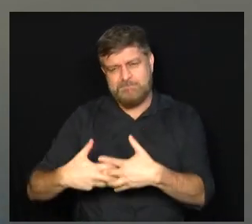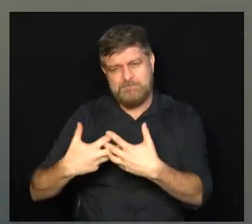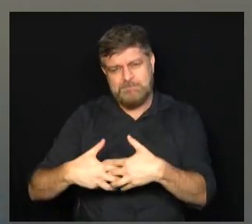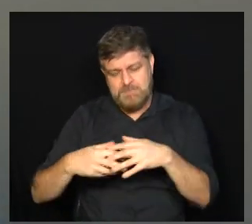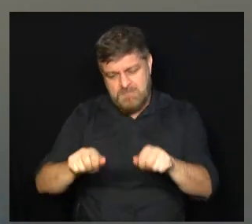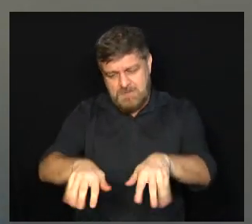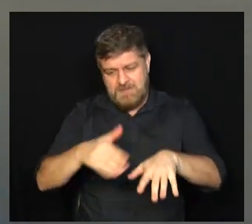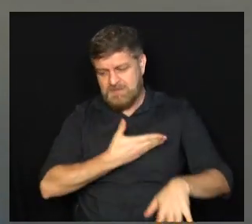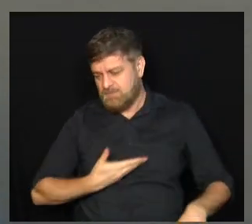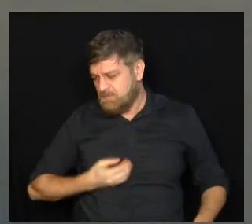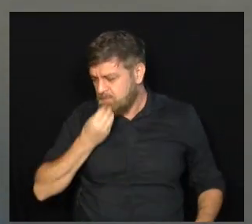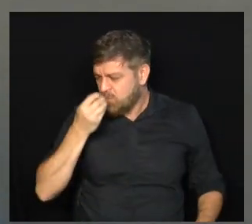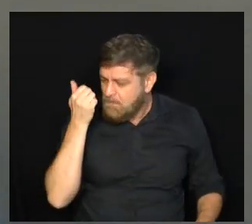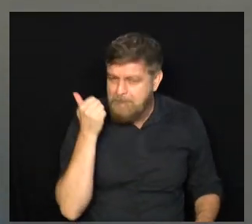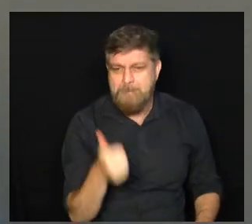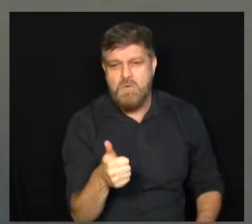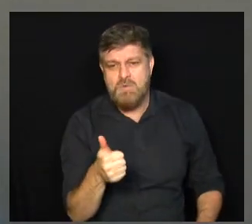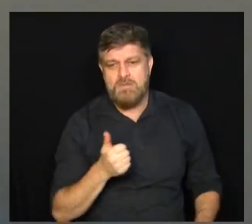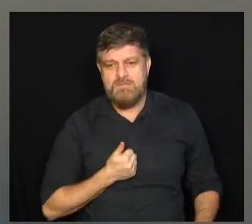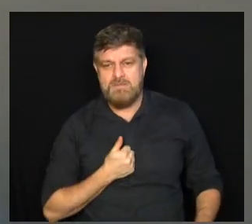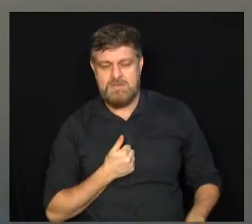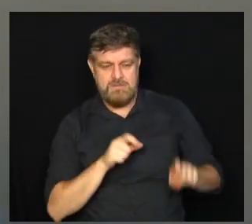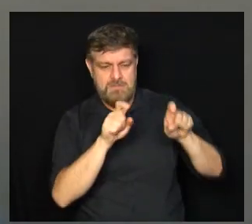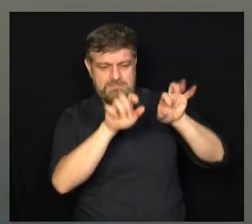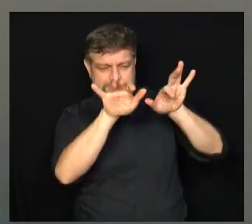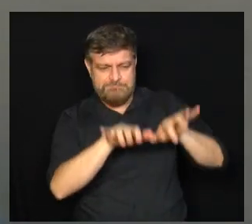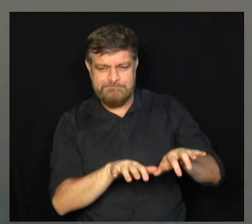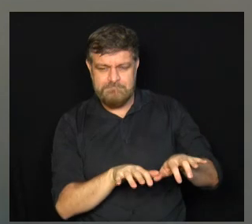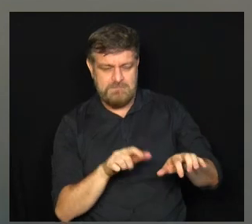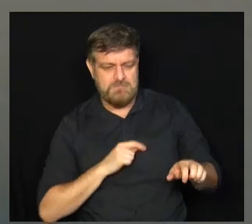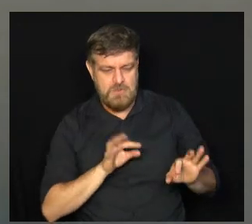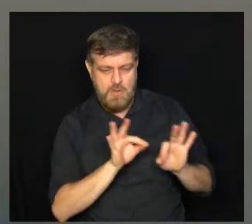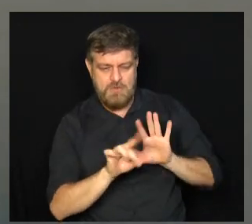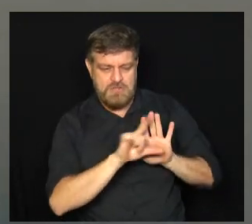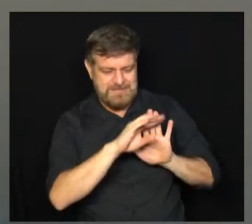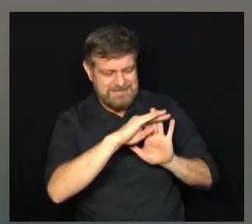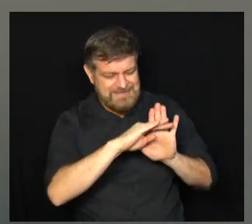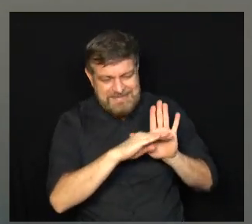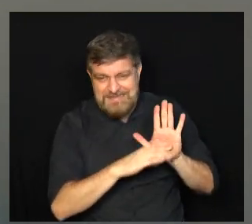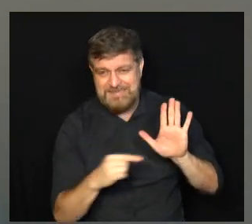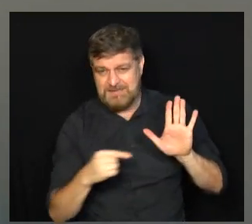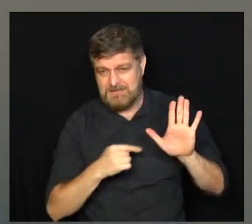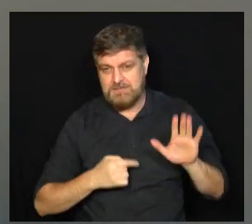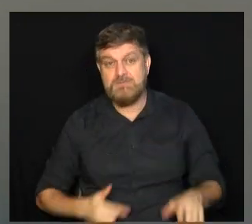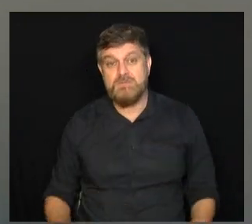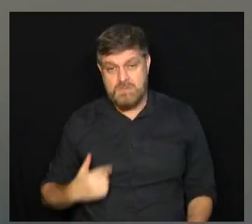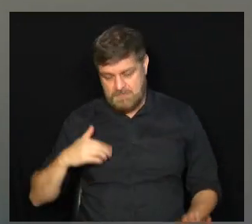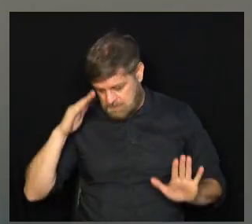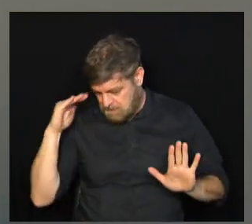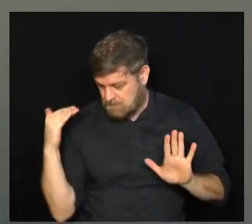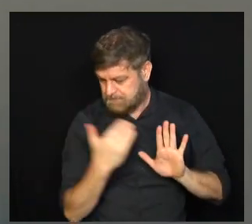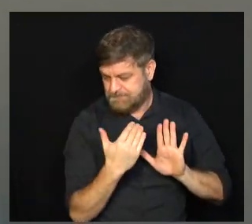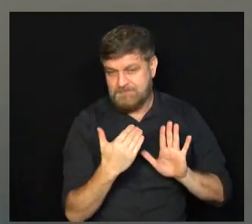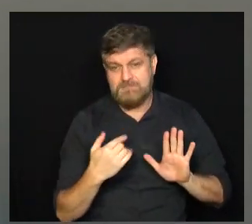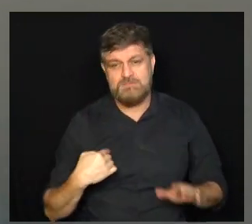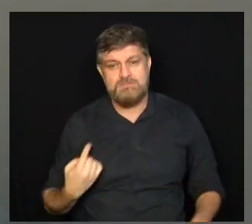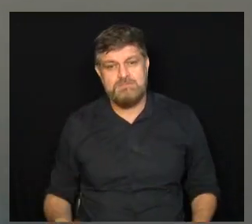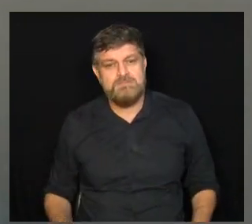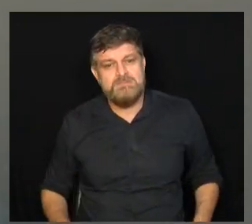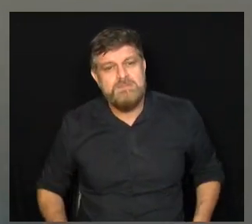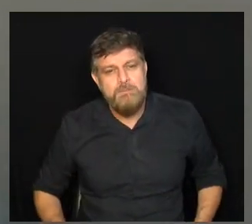muito boa para instruir esse projeto de lei, cumprindo, né, o que exige a nossa